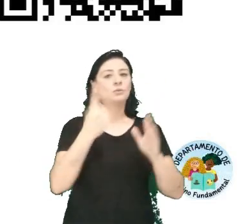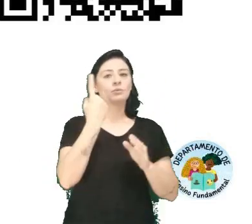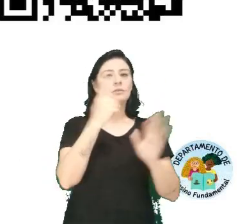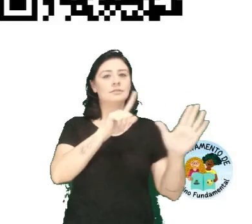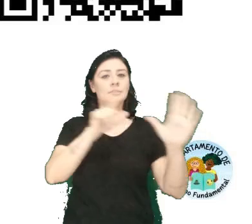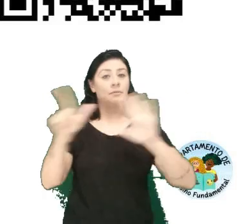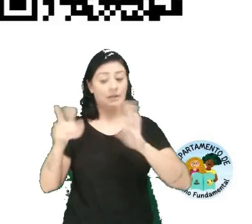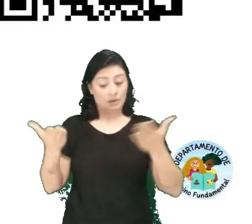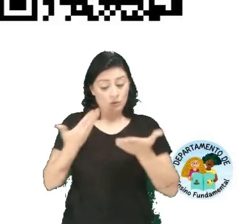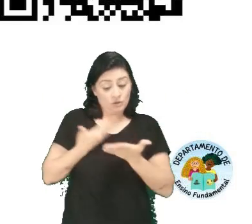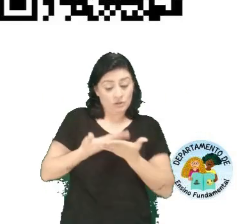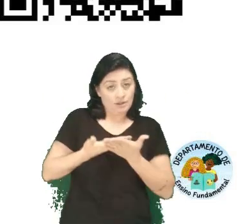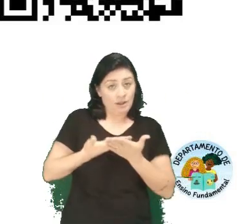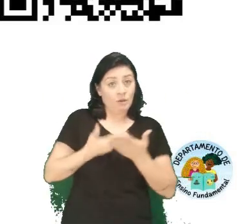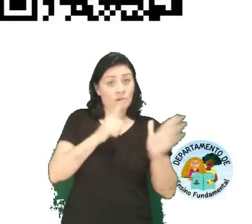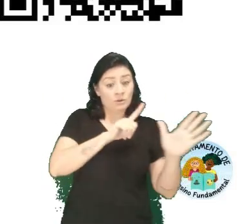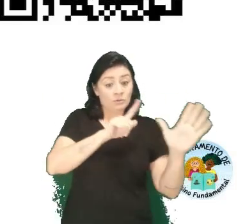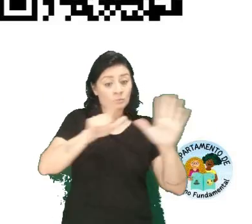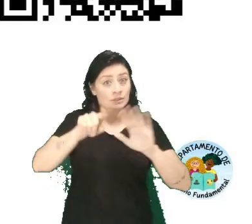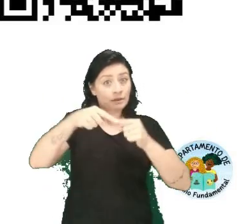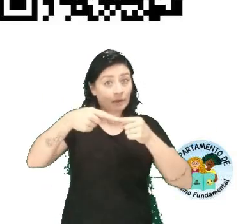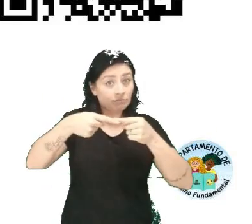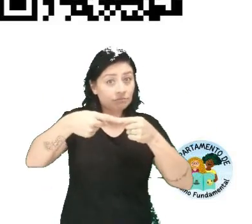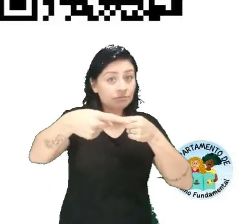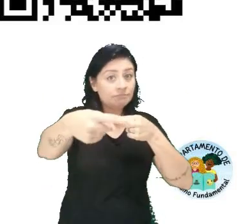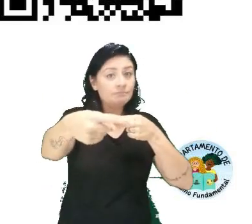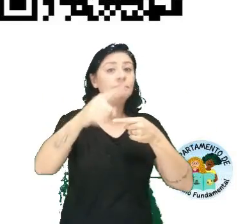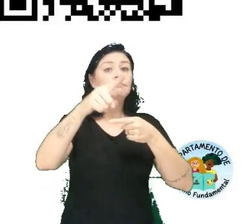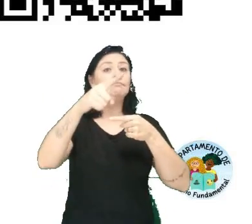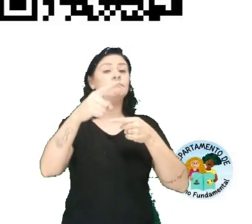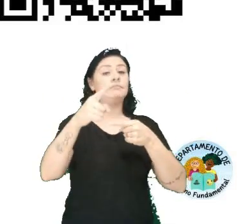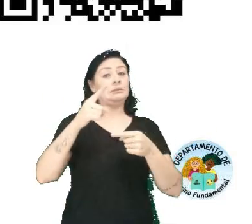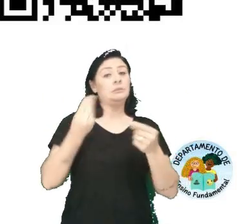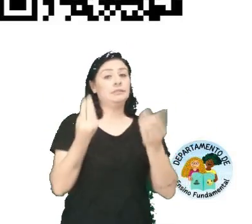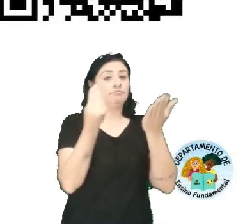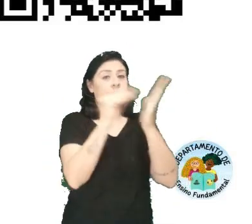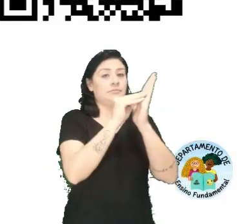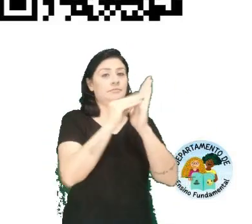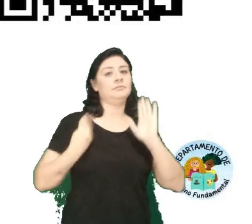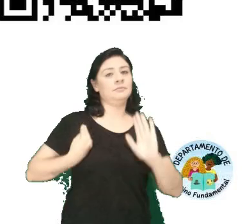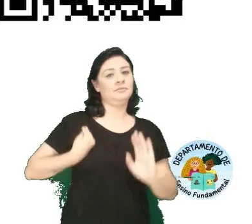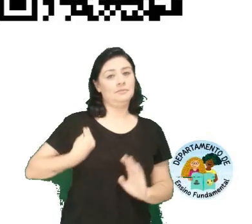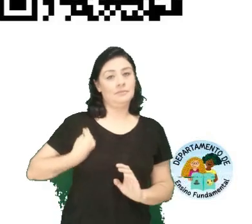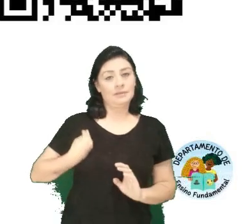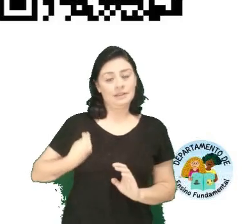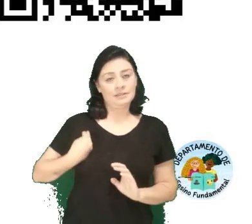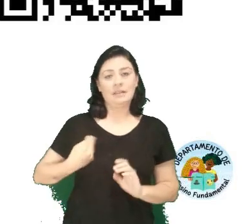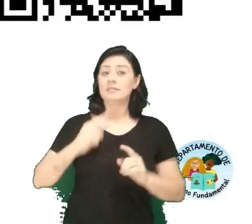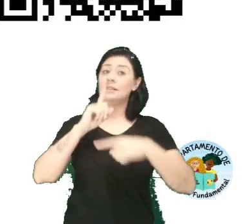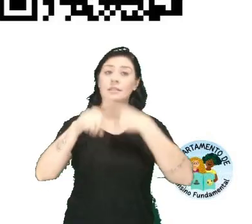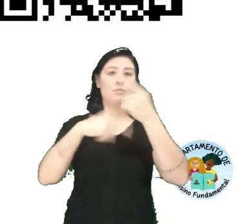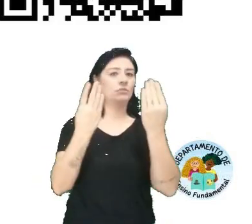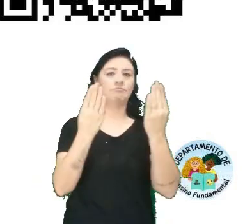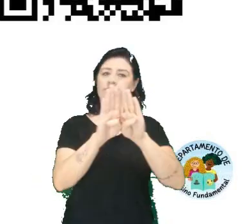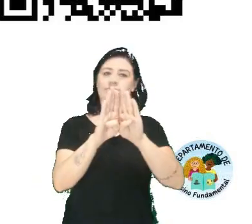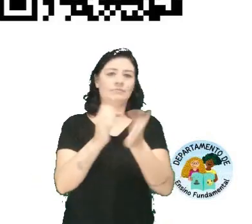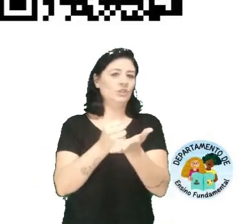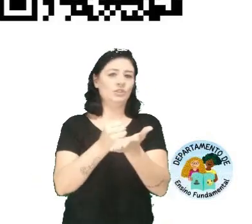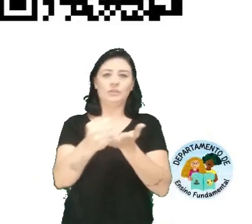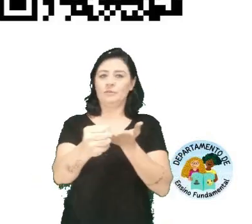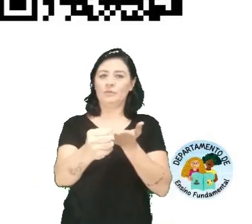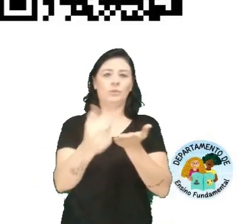de hoje do encontro. Então, vocês têm uma semana para realizar o registro da presença. Depois, né, ele fecha e não dá para